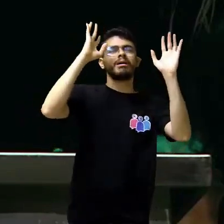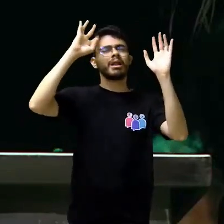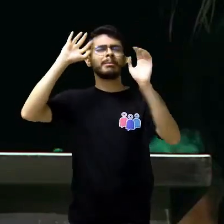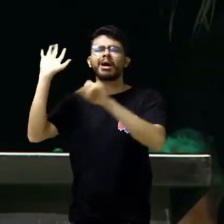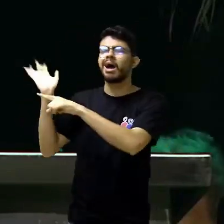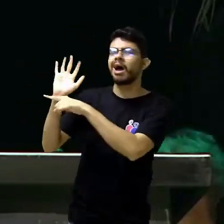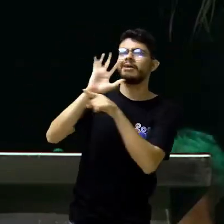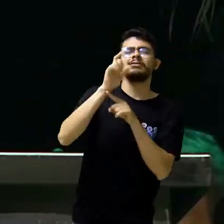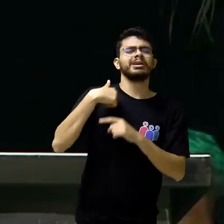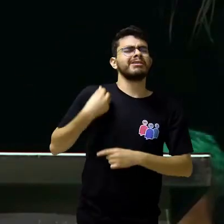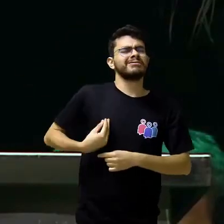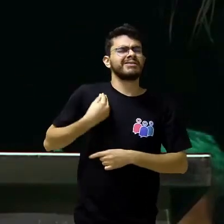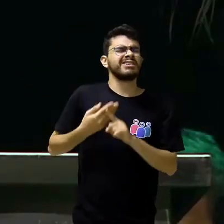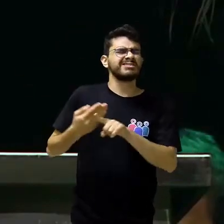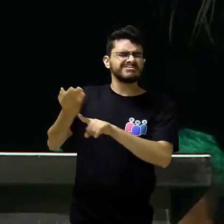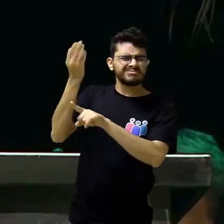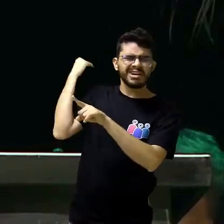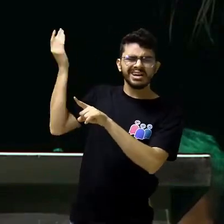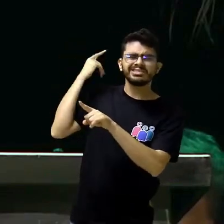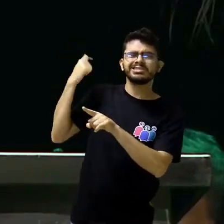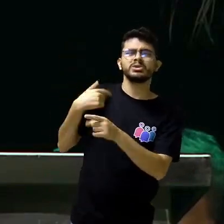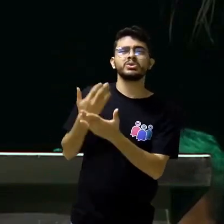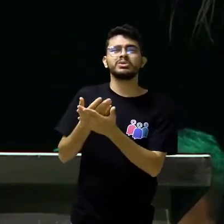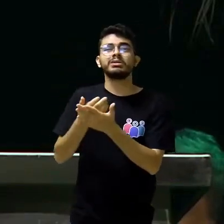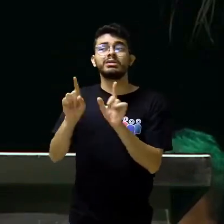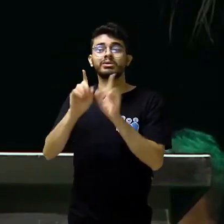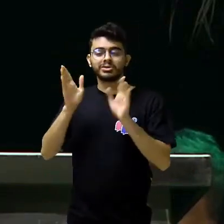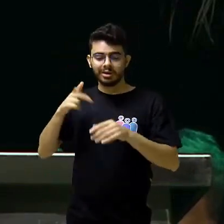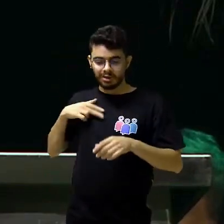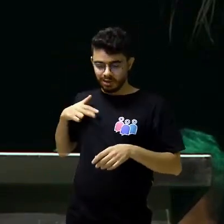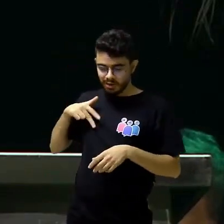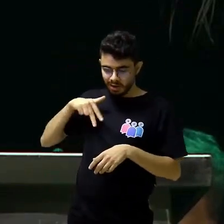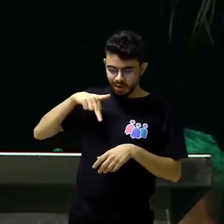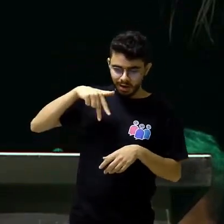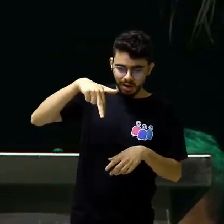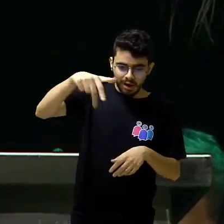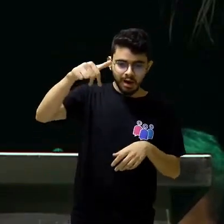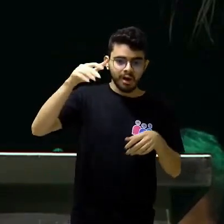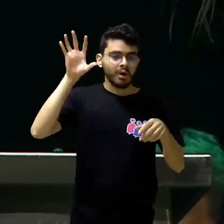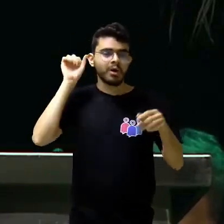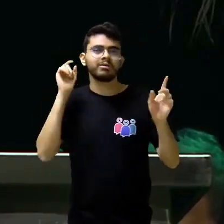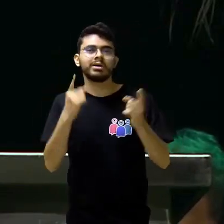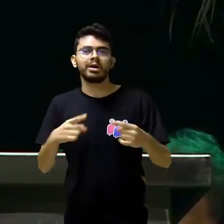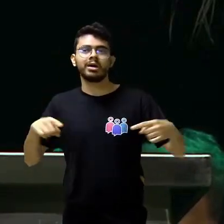que vivi quando eu passei nessa passarela e ouvi o nosso hino.